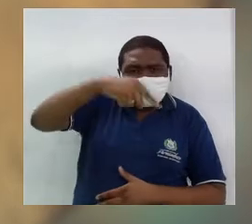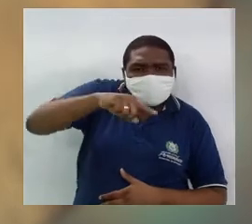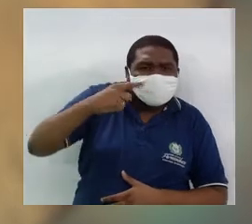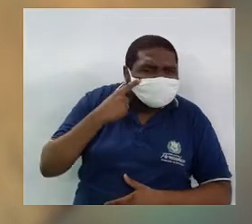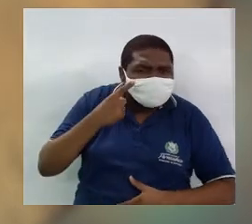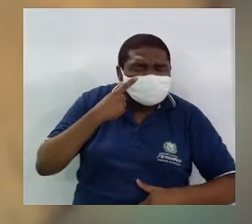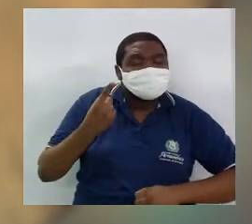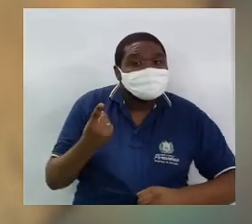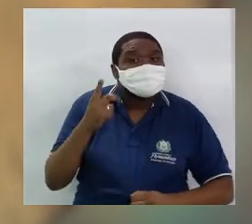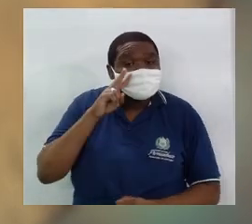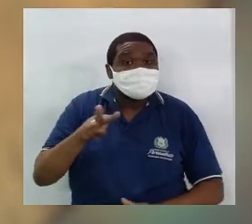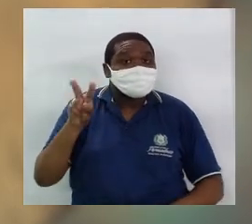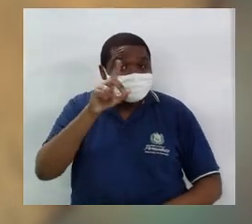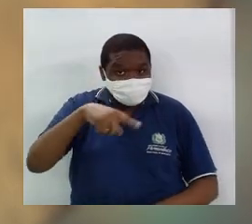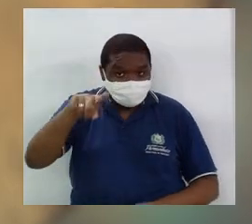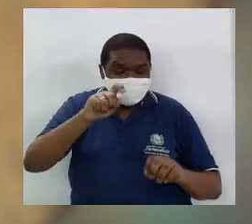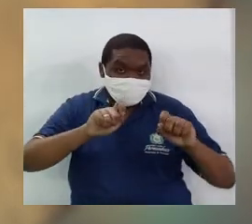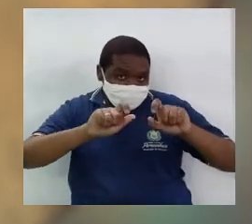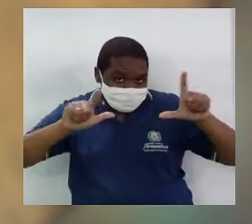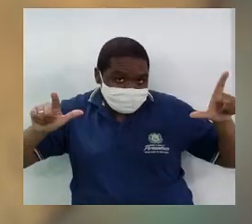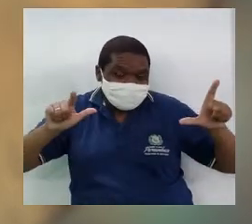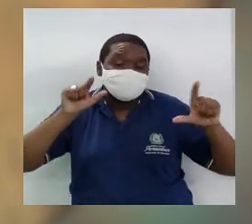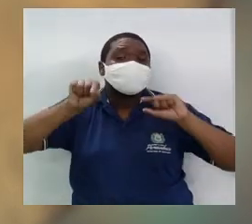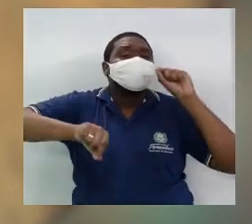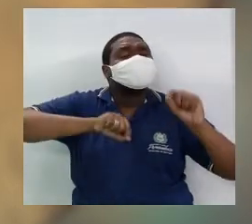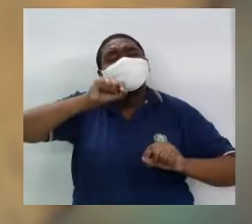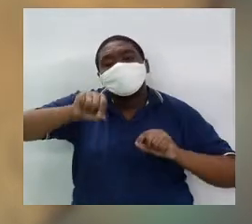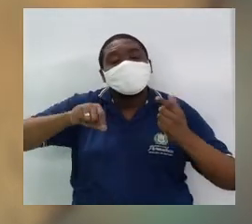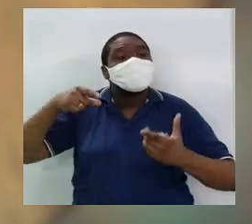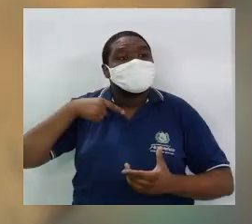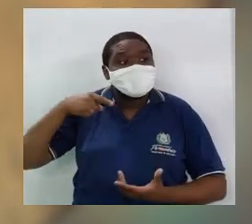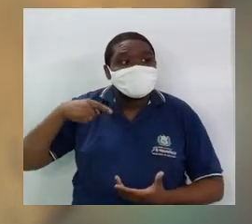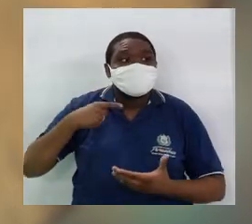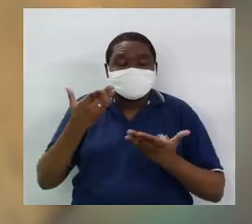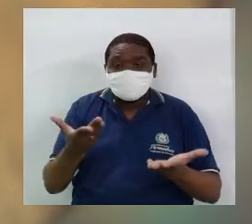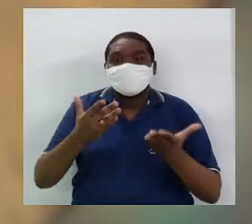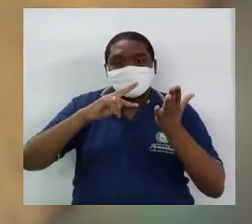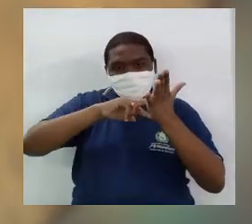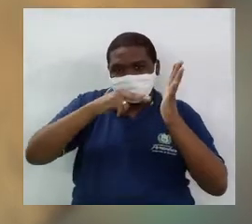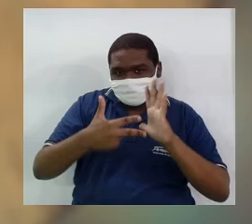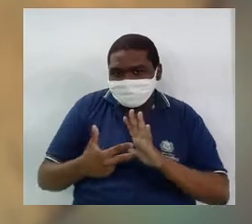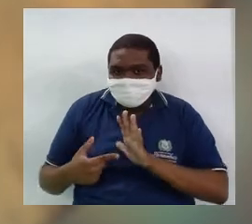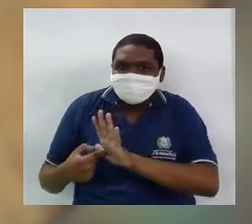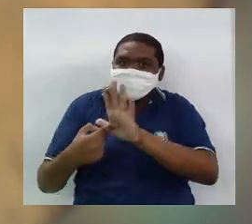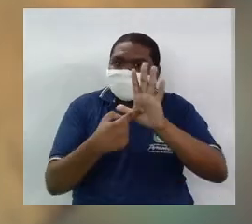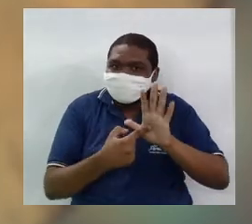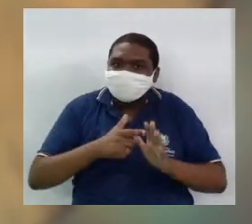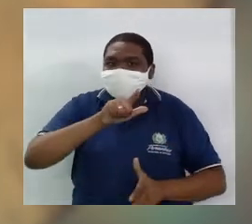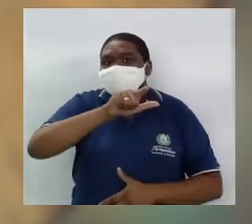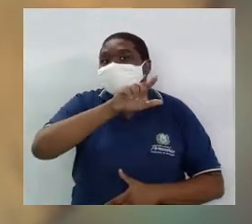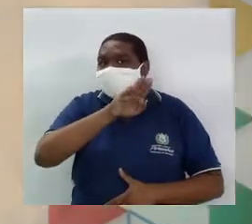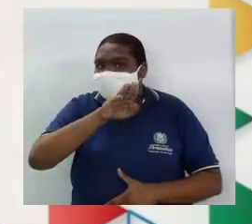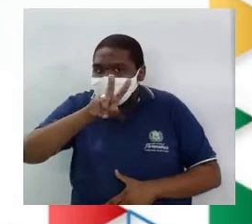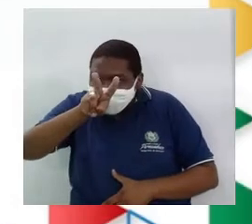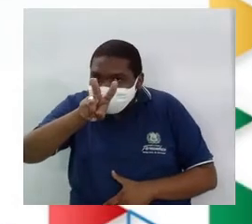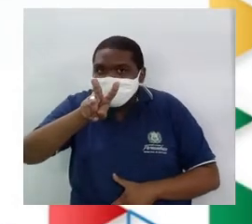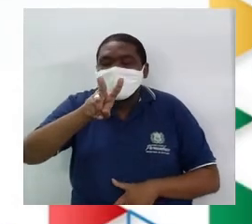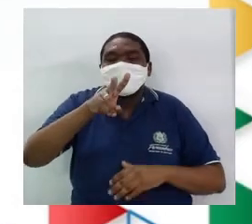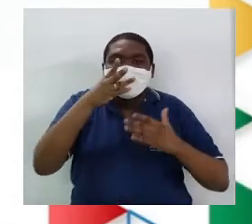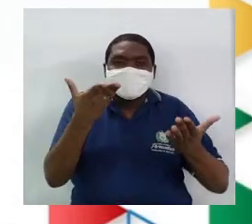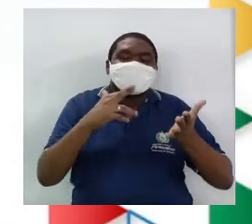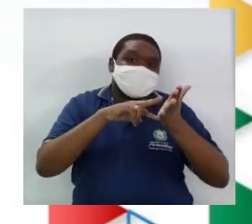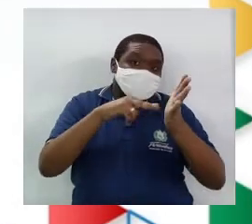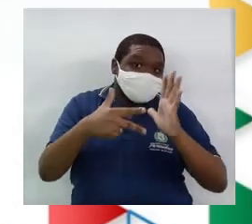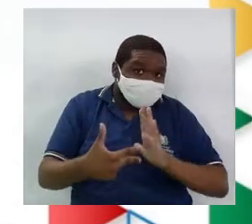trago na tela para vocês aqui o que? Uma representação da LBV, o